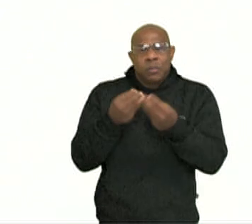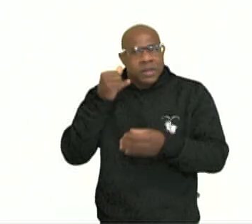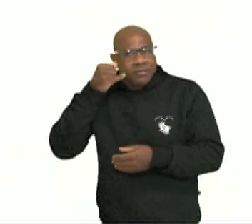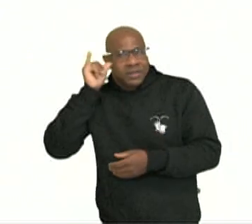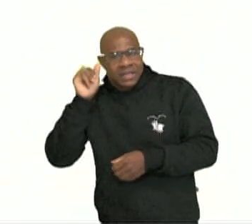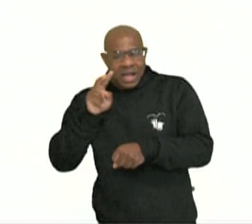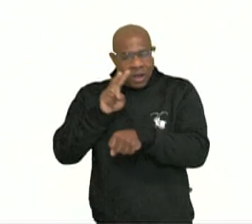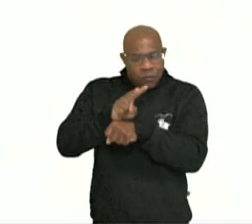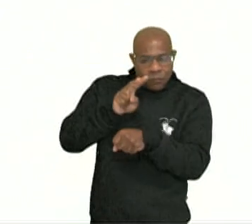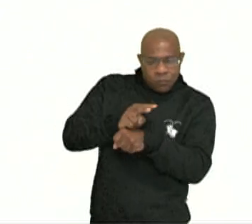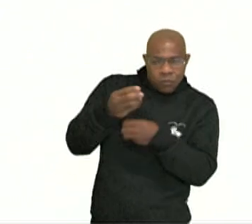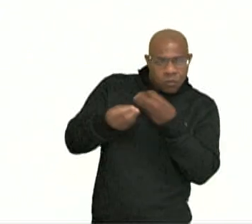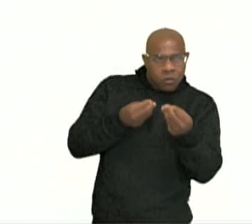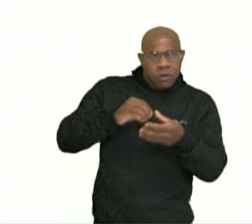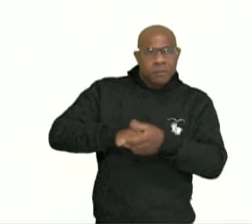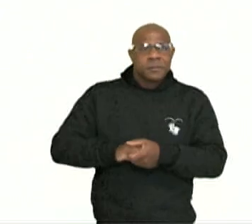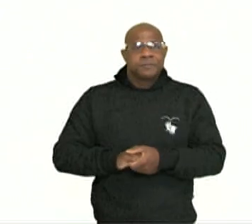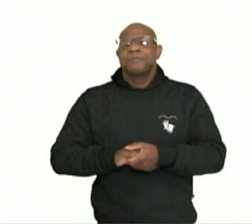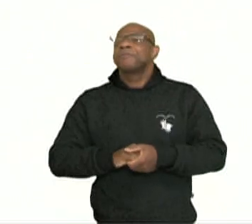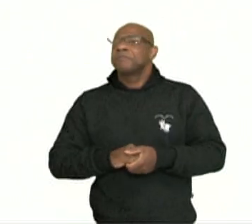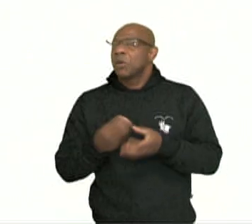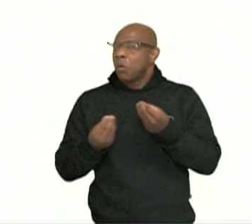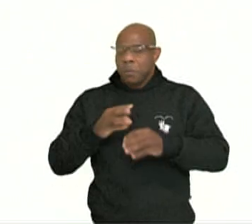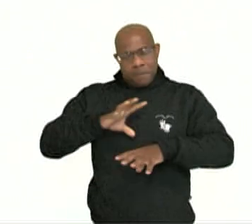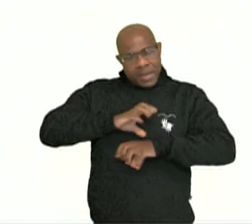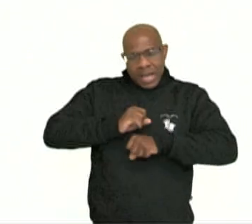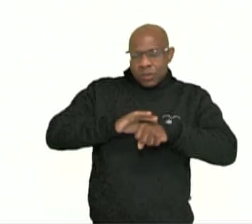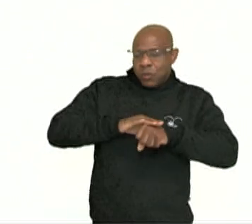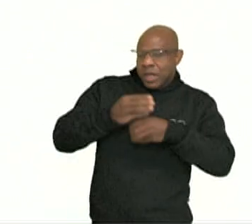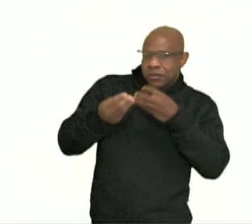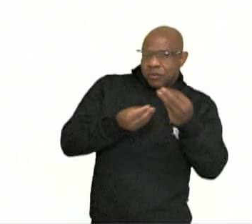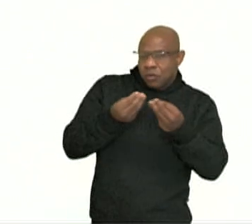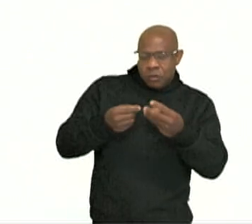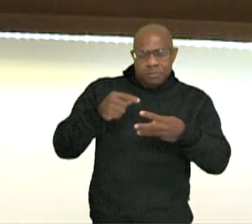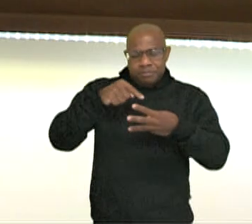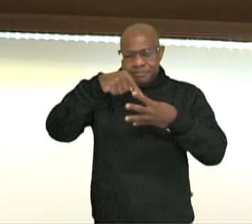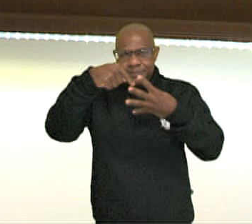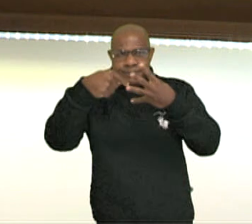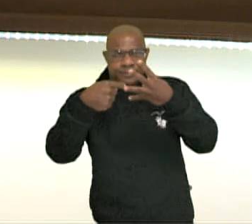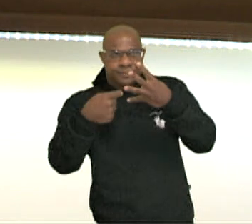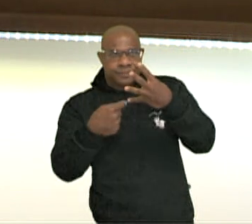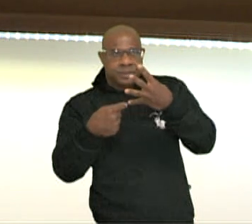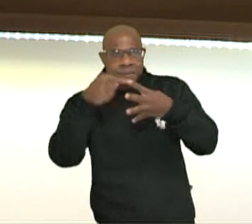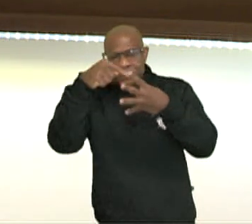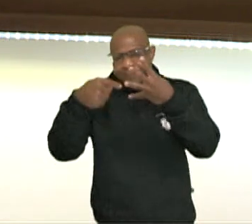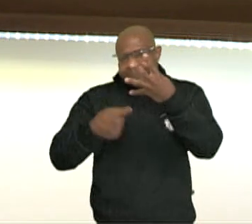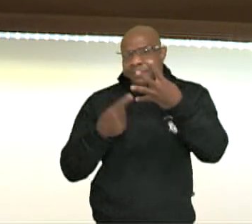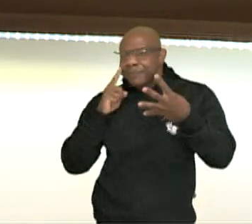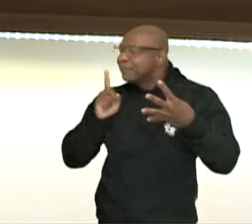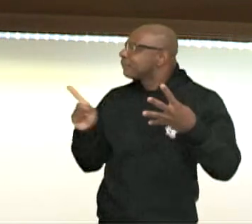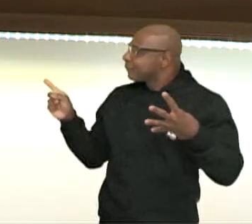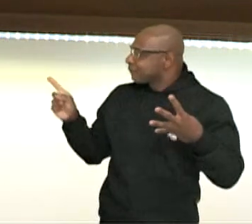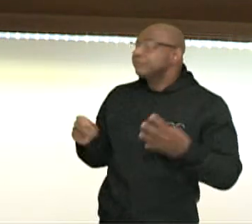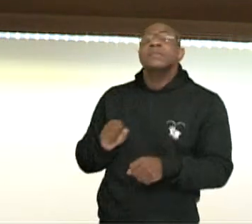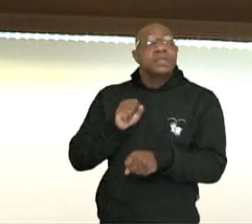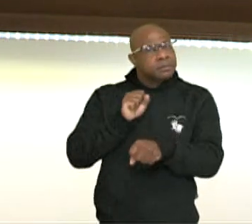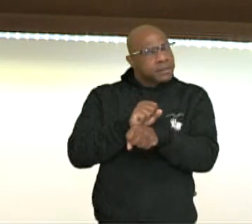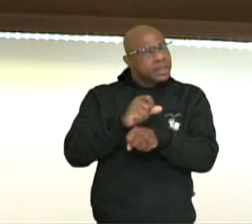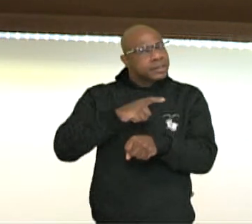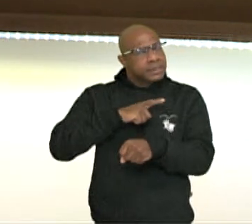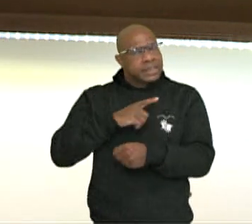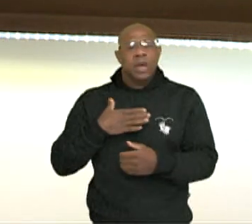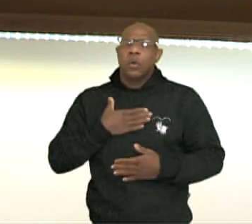Também falamos sobre a osteoporose, a transmissão, os sintomas e a prevenção dela. Eu espero que você